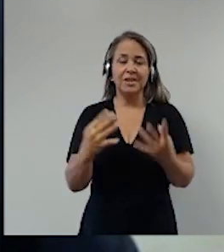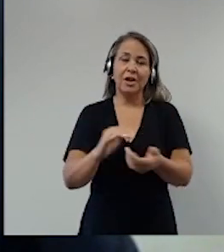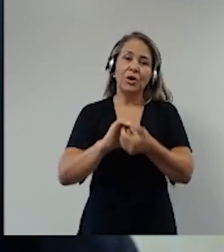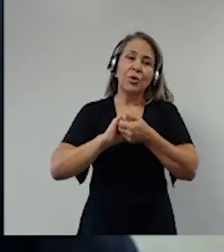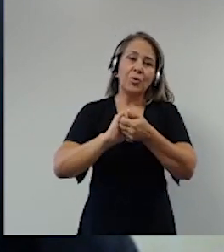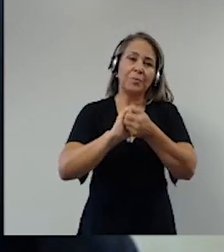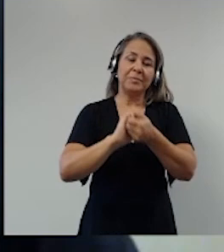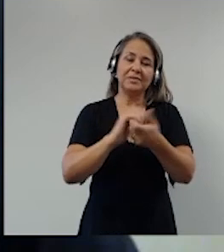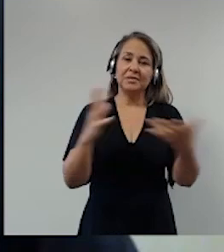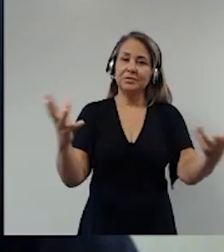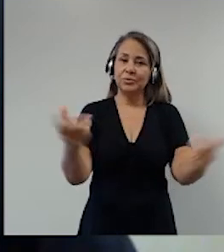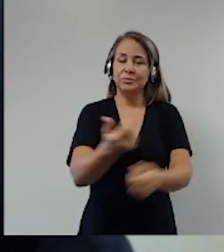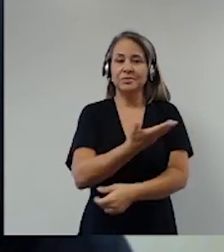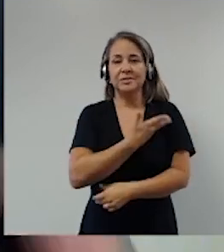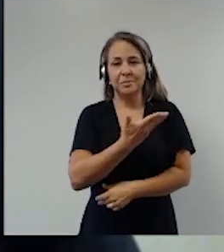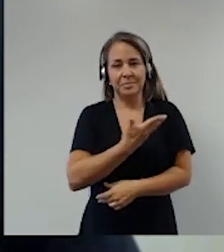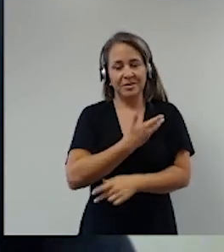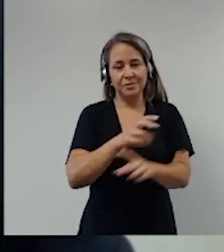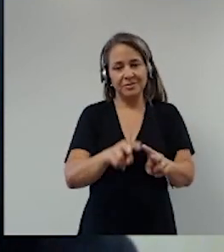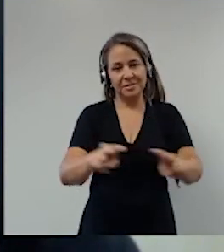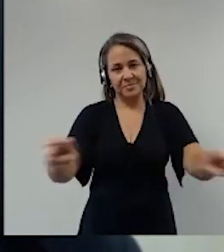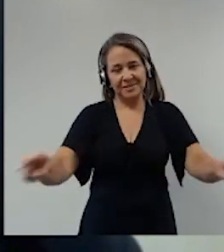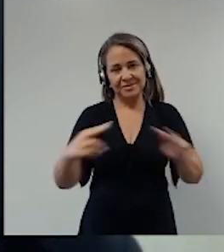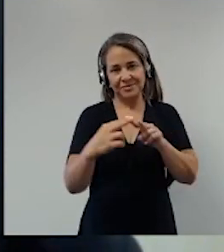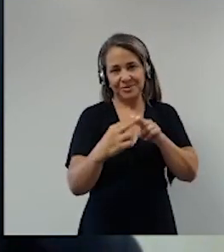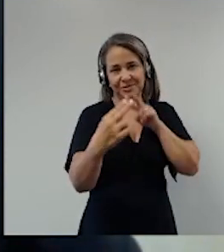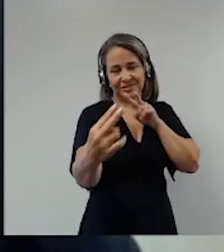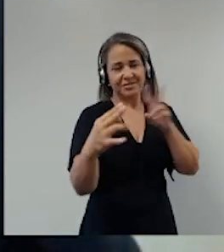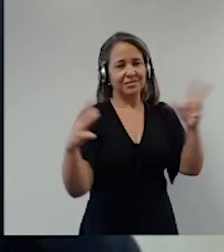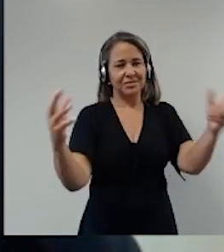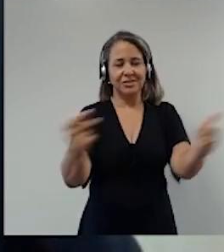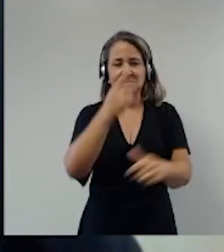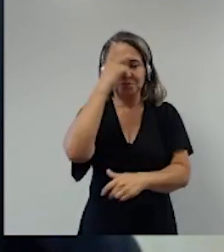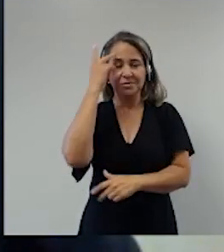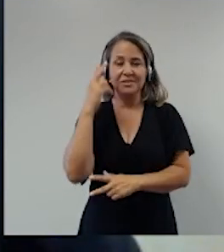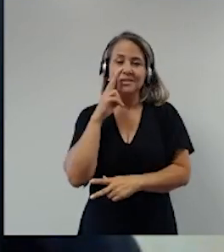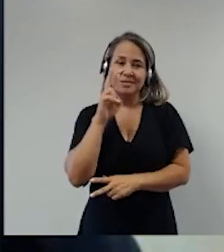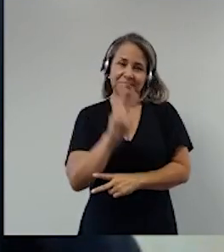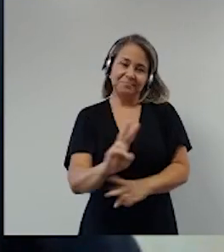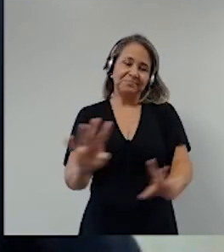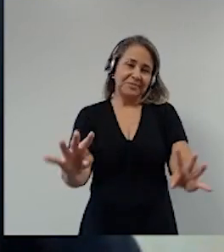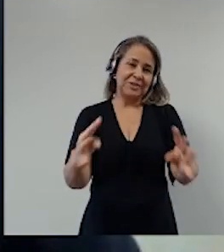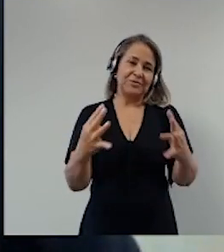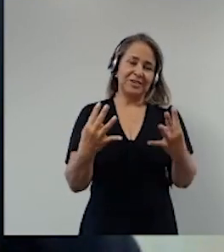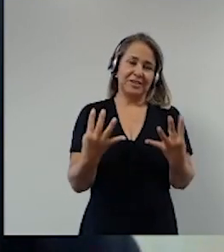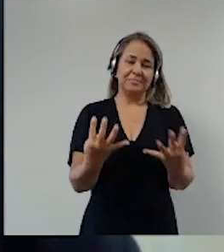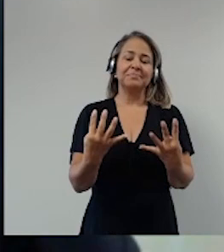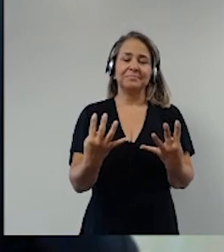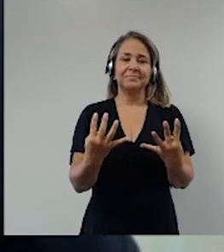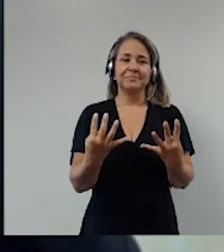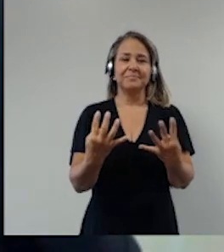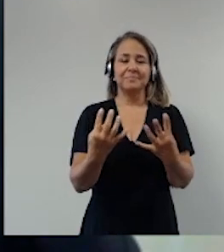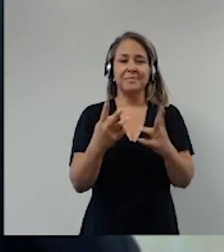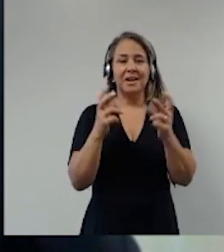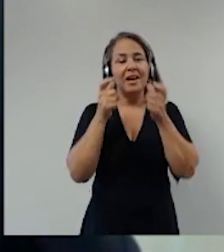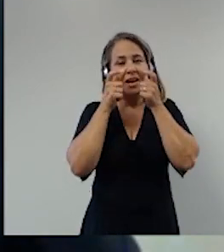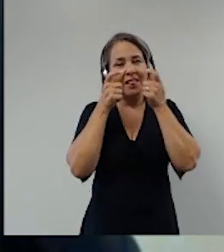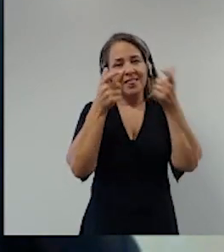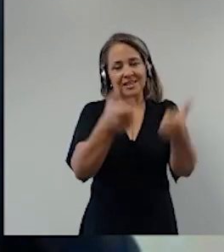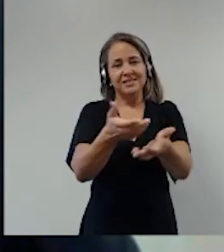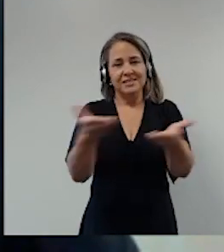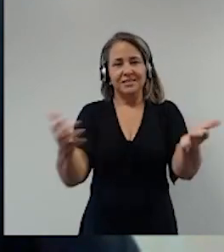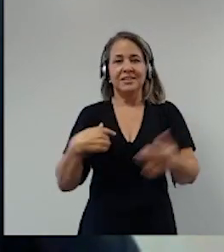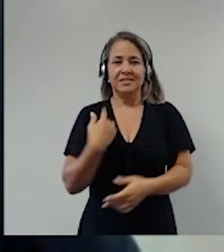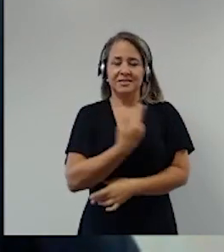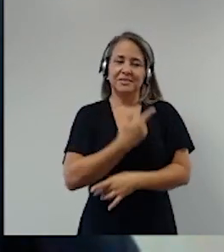a todos os colegas de mesa virtual e a todos os que nos assistem pela atenção a